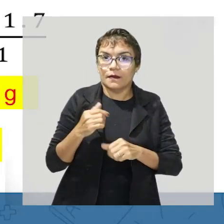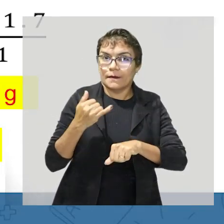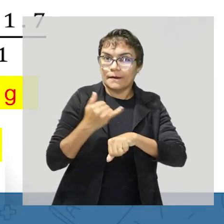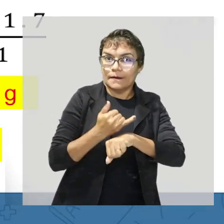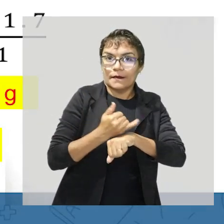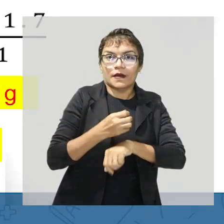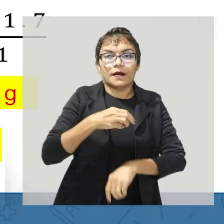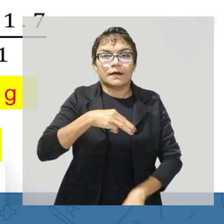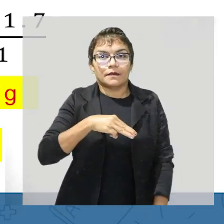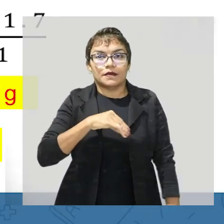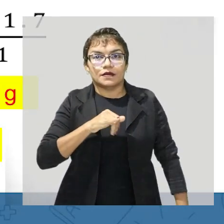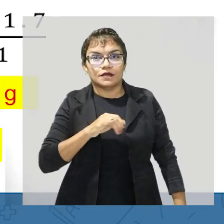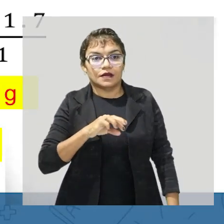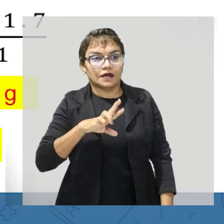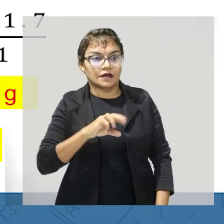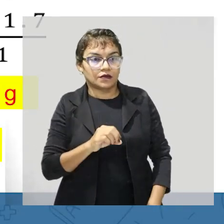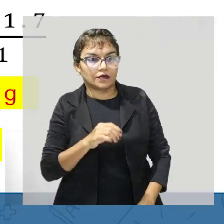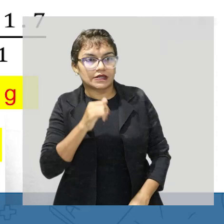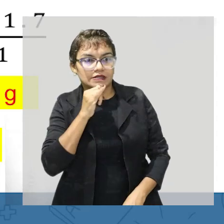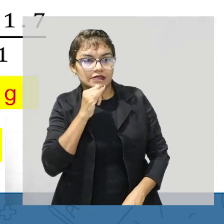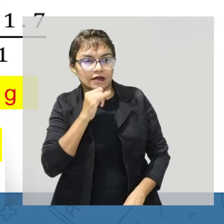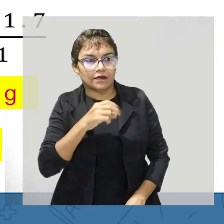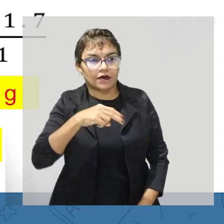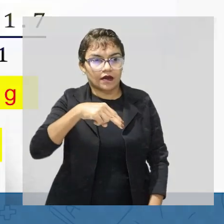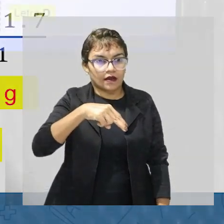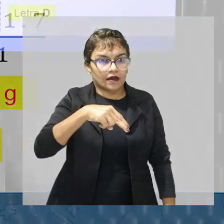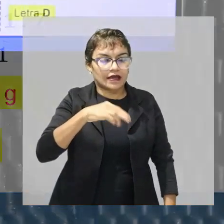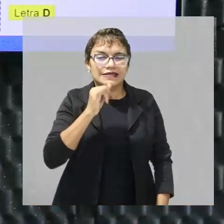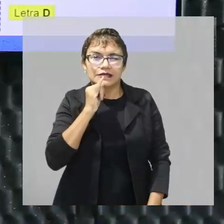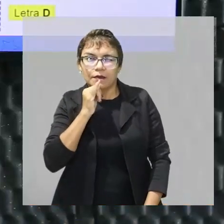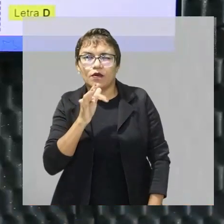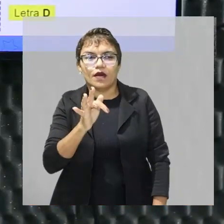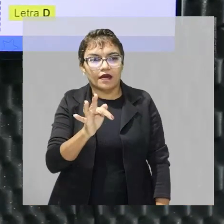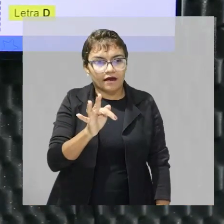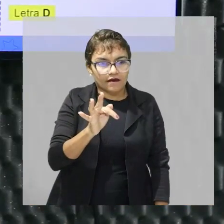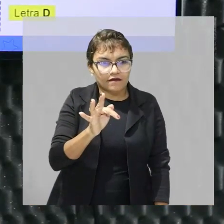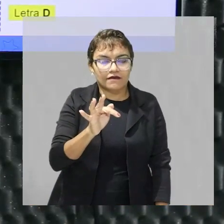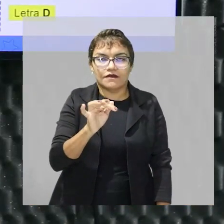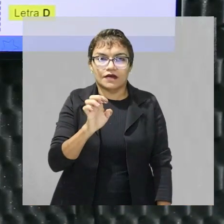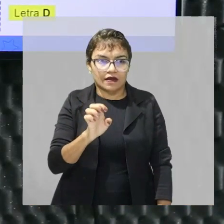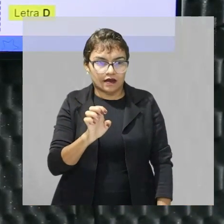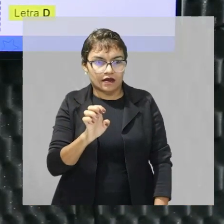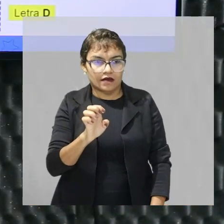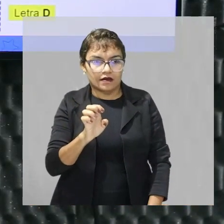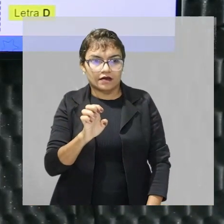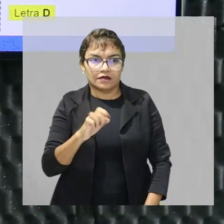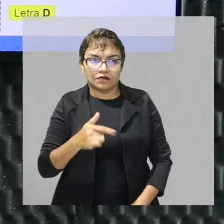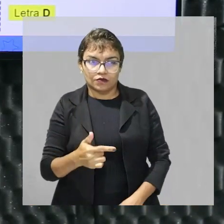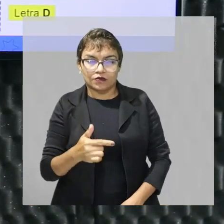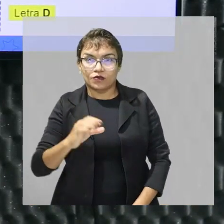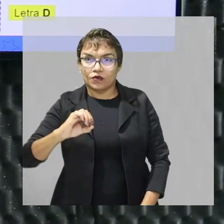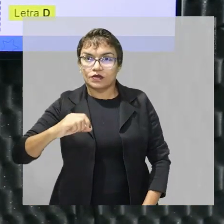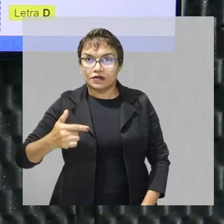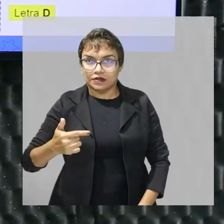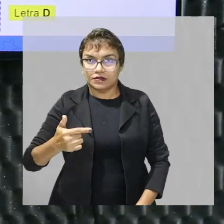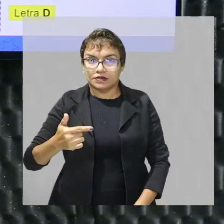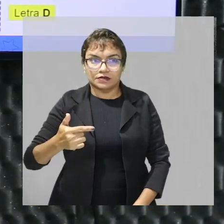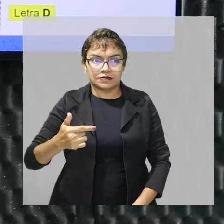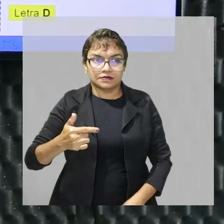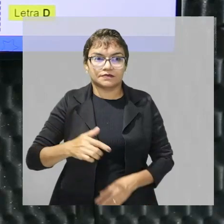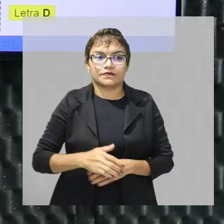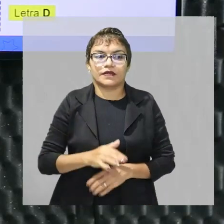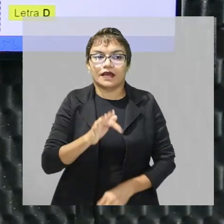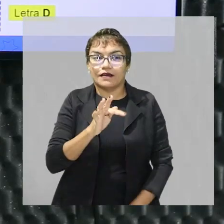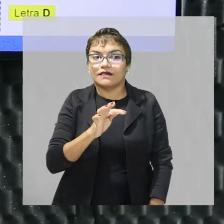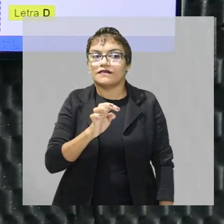ferro, né, o Fe2O3 ou trióxido de ferro, e o ferro metálico, né? Bom, a gente